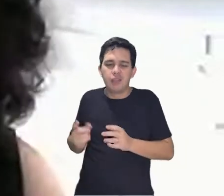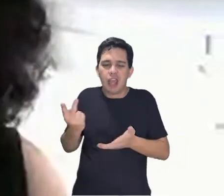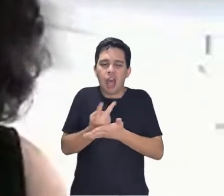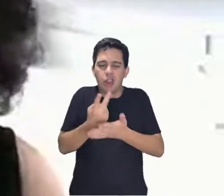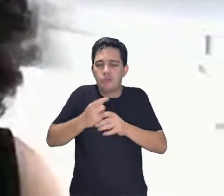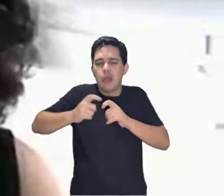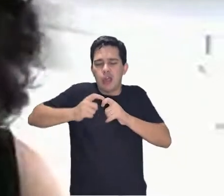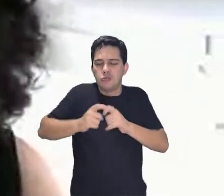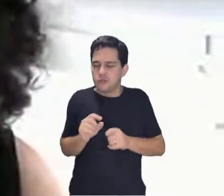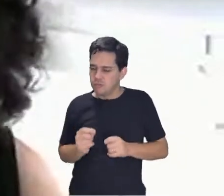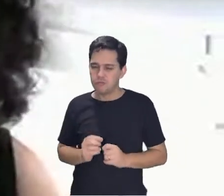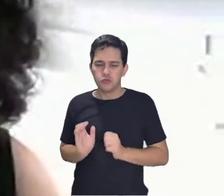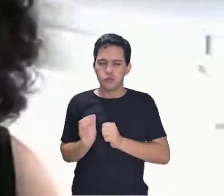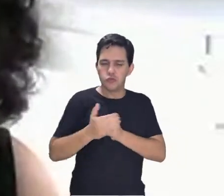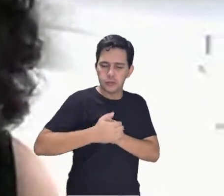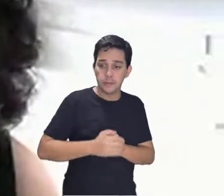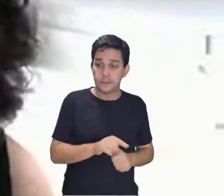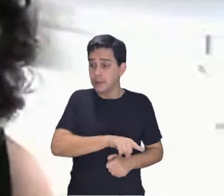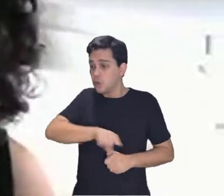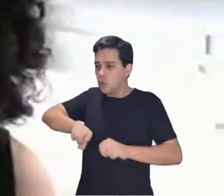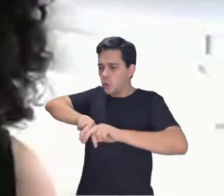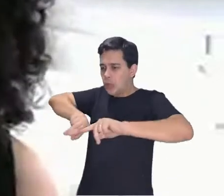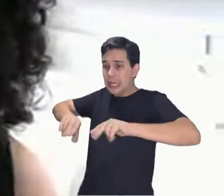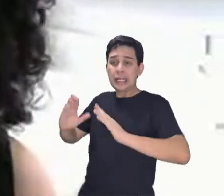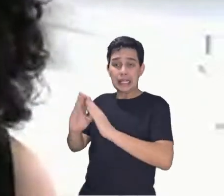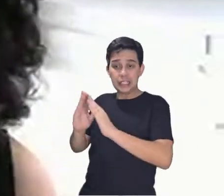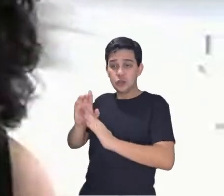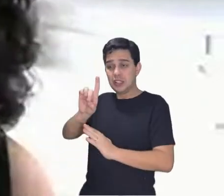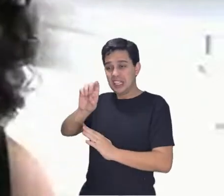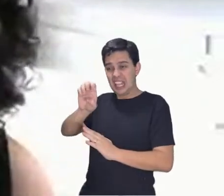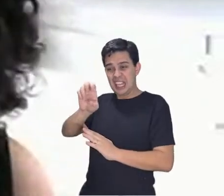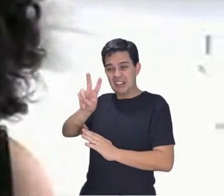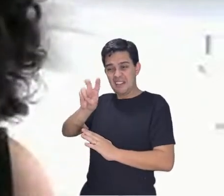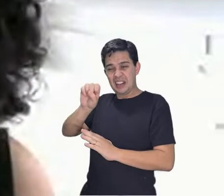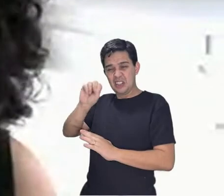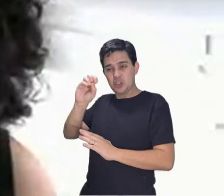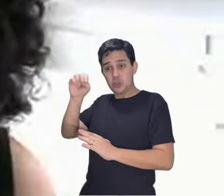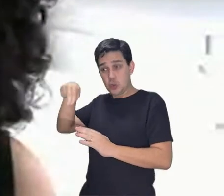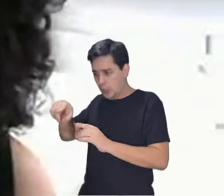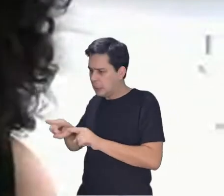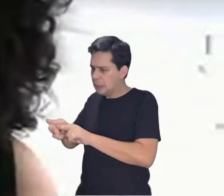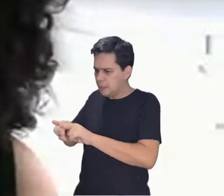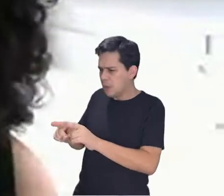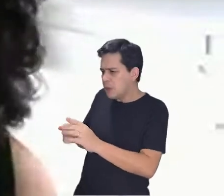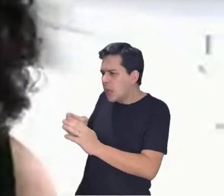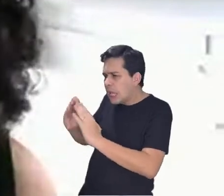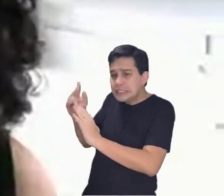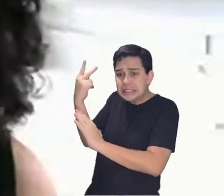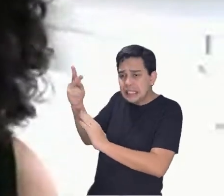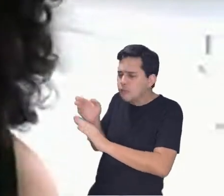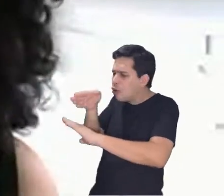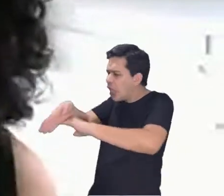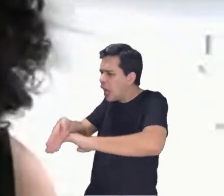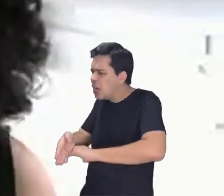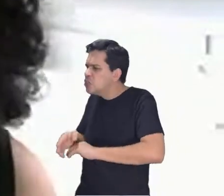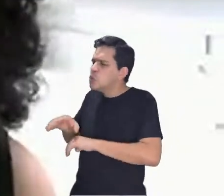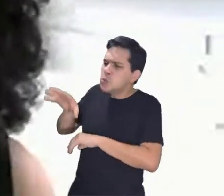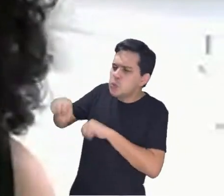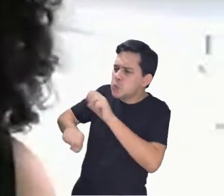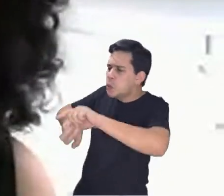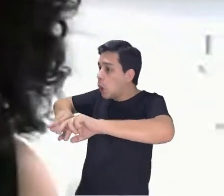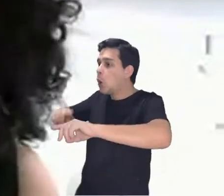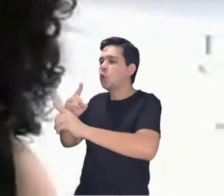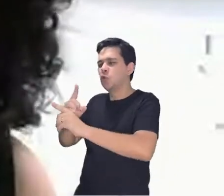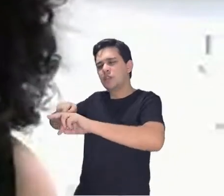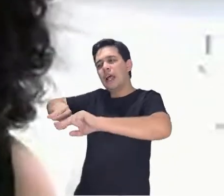E é importante essas prisões porque o Davidson, pelo que a gente foi apurado, há mais de uma década já fazia esse procedimento, já tinham feito outras vítimas